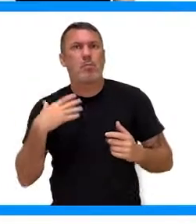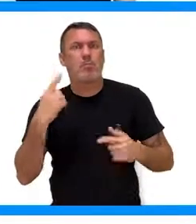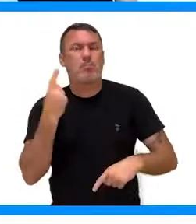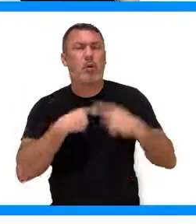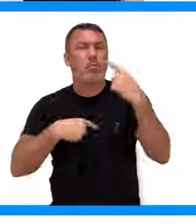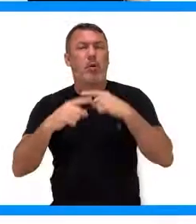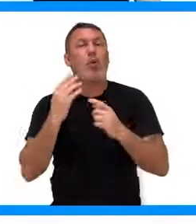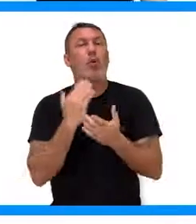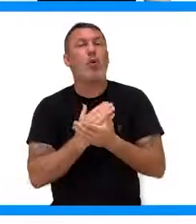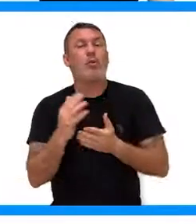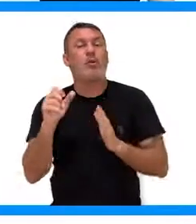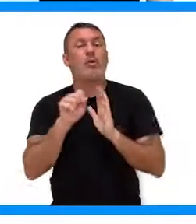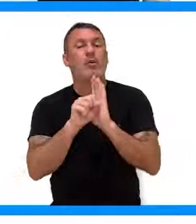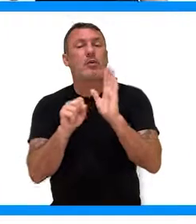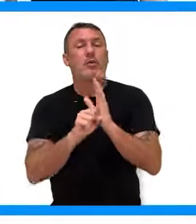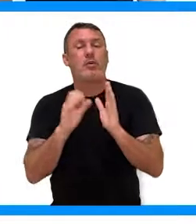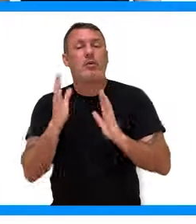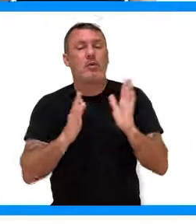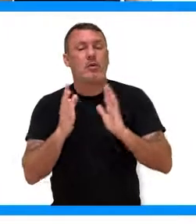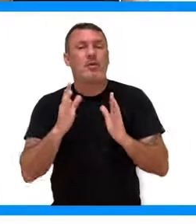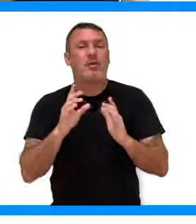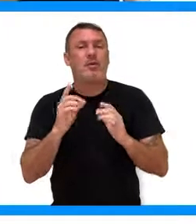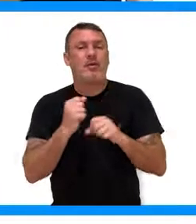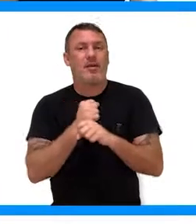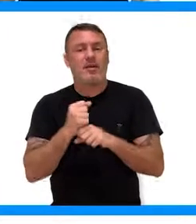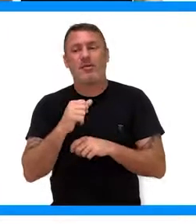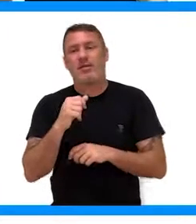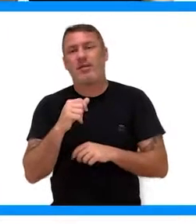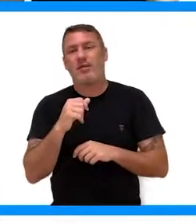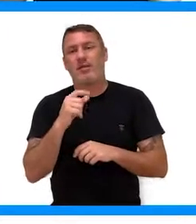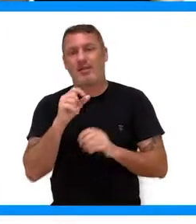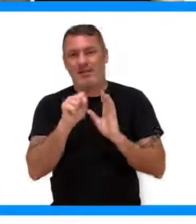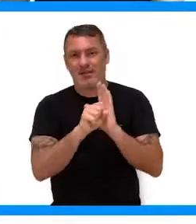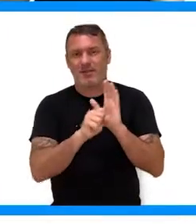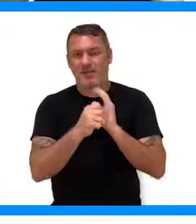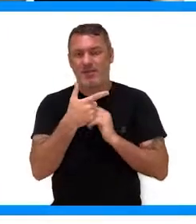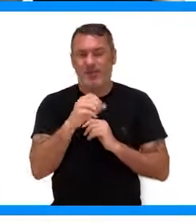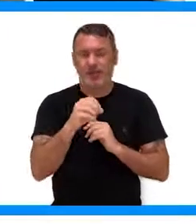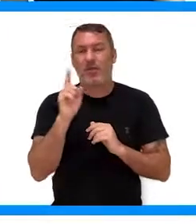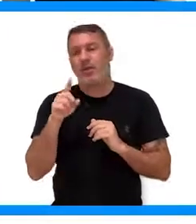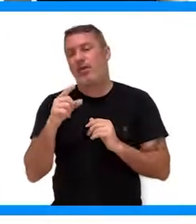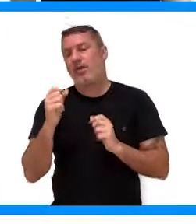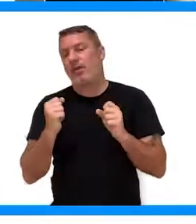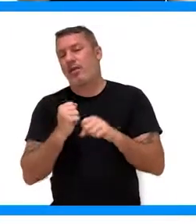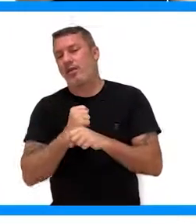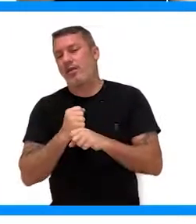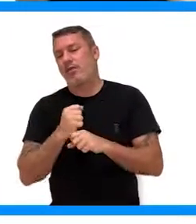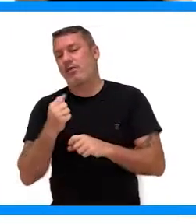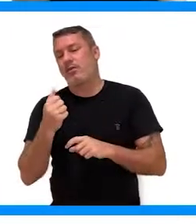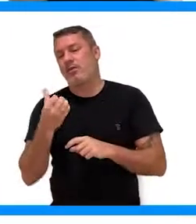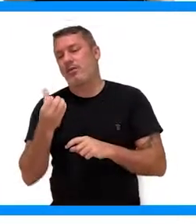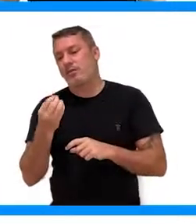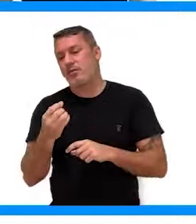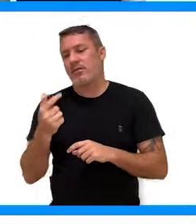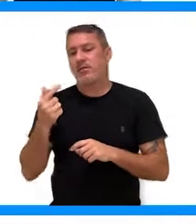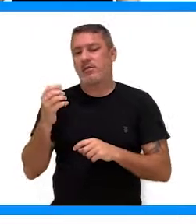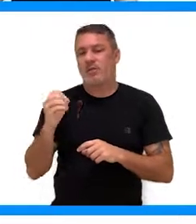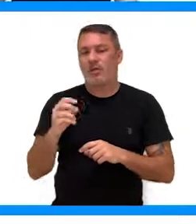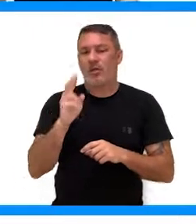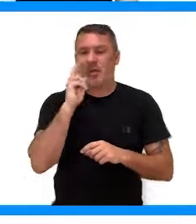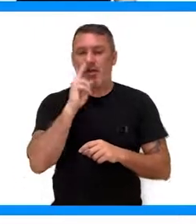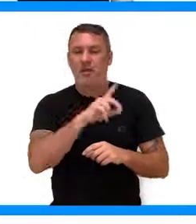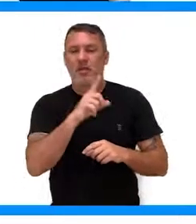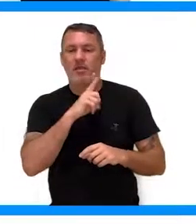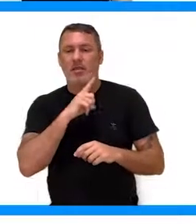partir da década de 60, 70, após a ocorrência da Revolução Verde. Mas o que